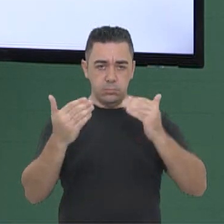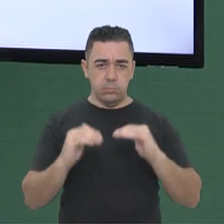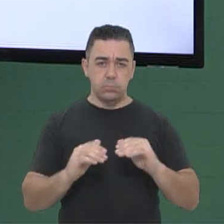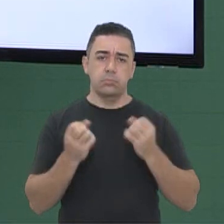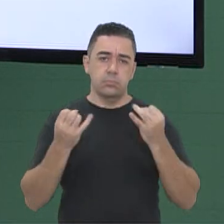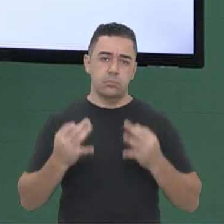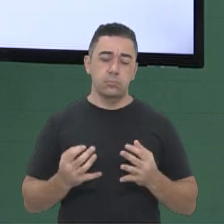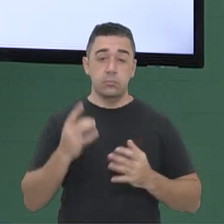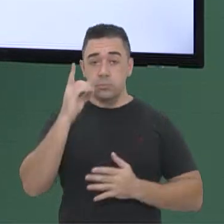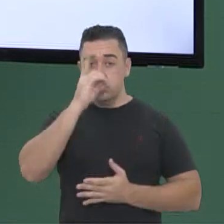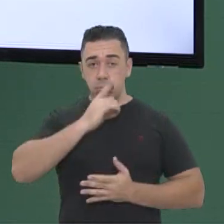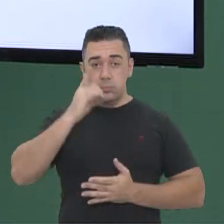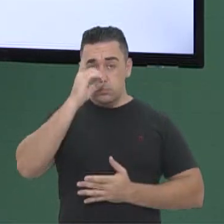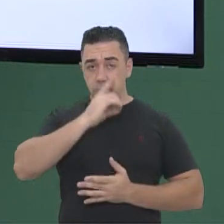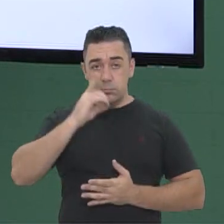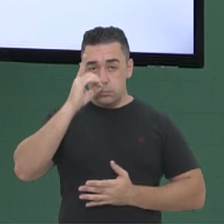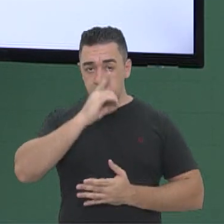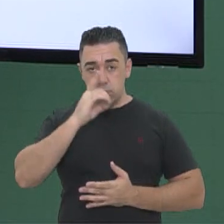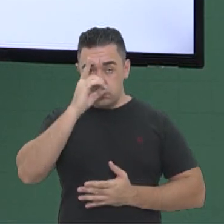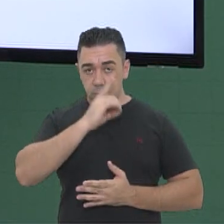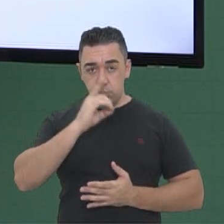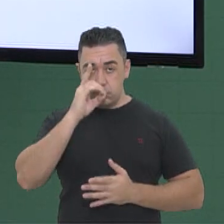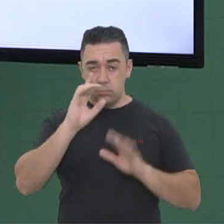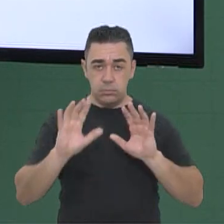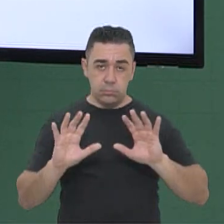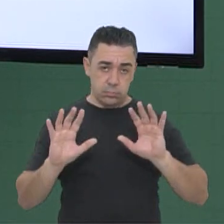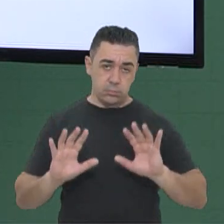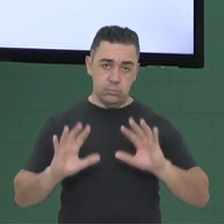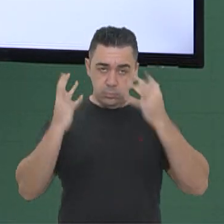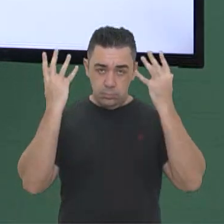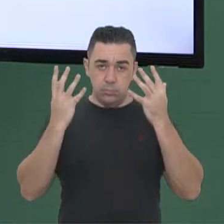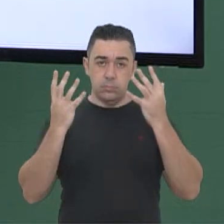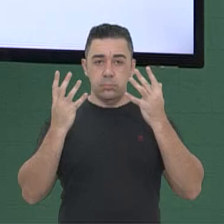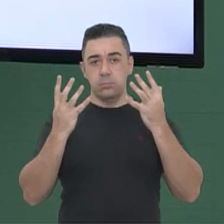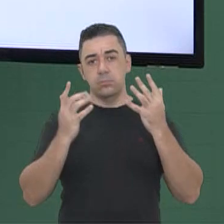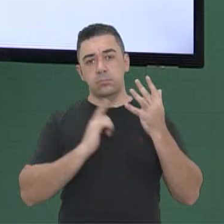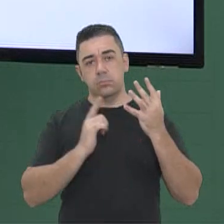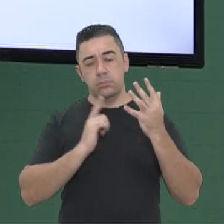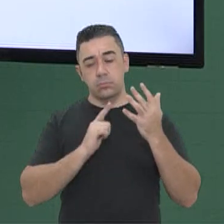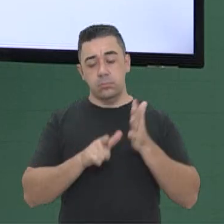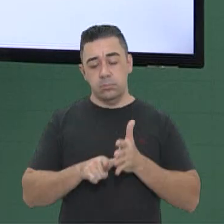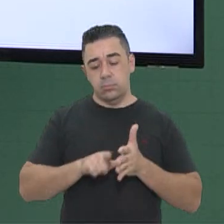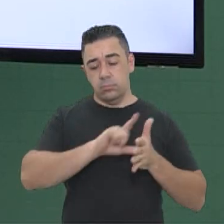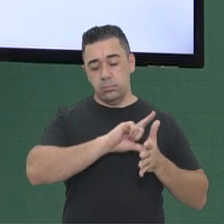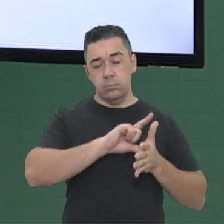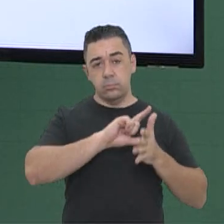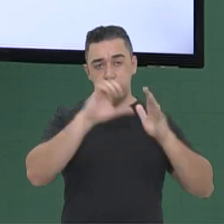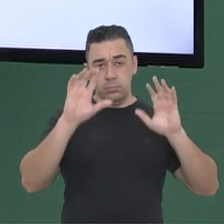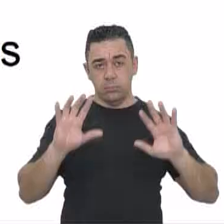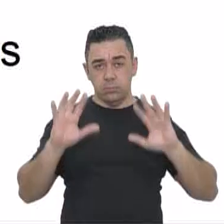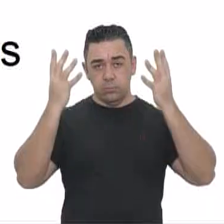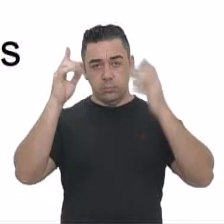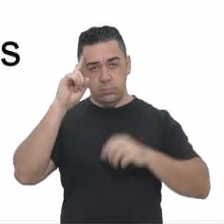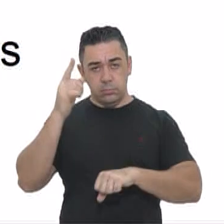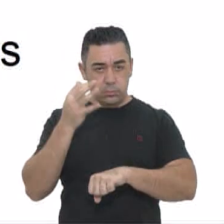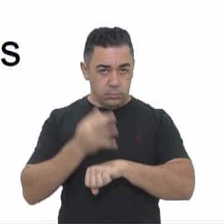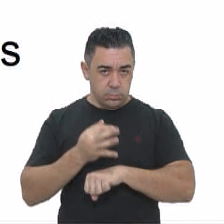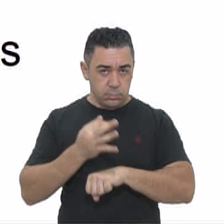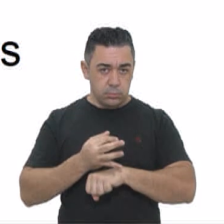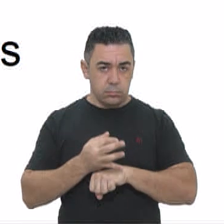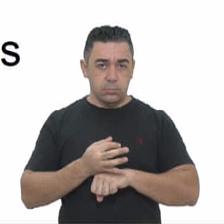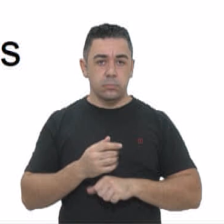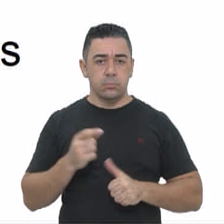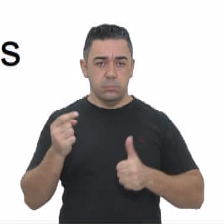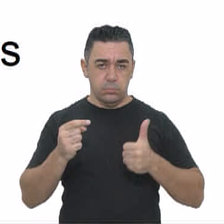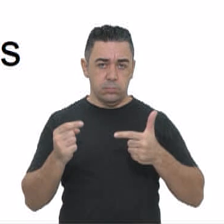diz domingos, festivos e vísperas de festivos, e daí são apontados